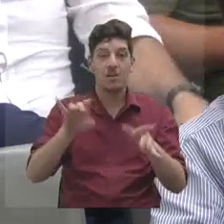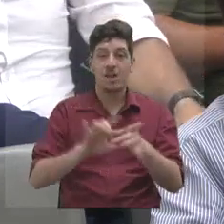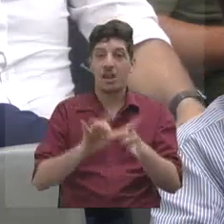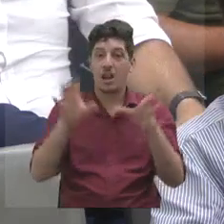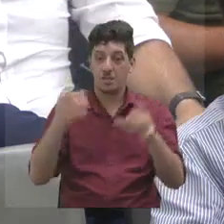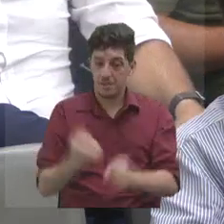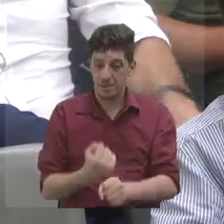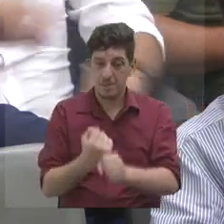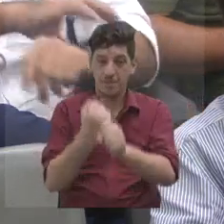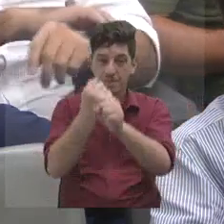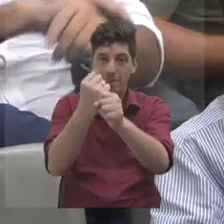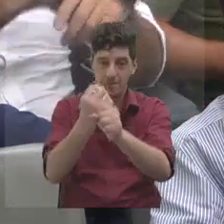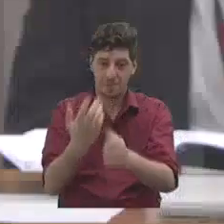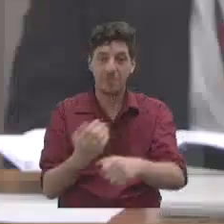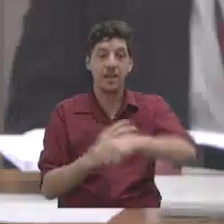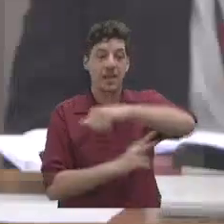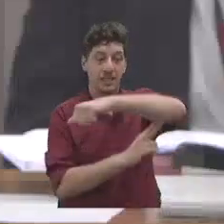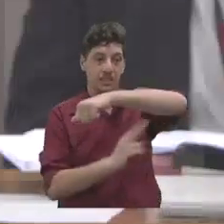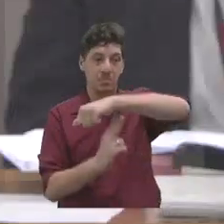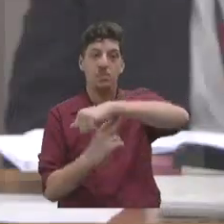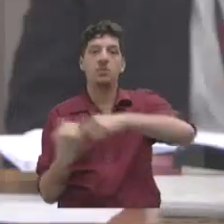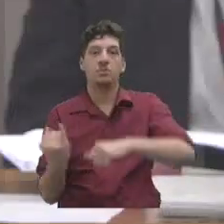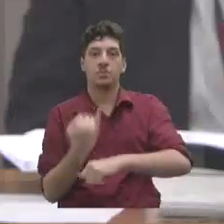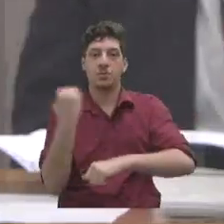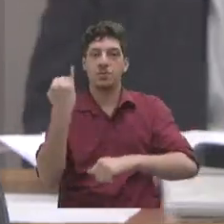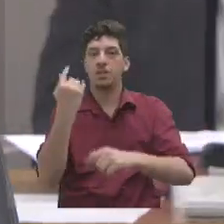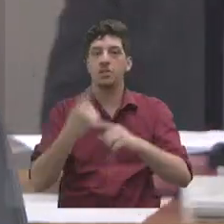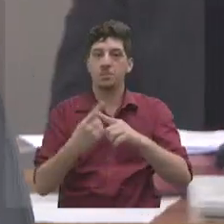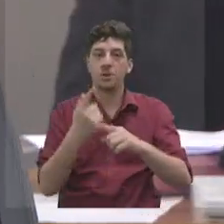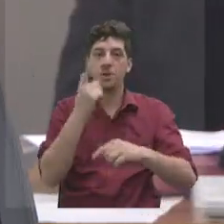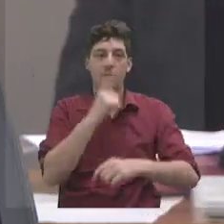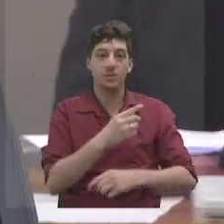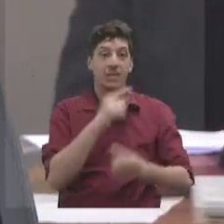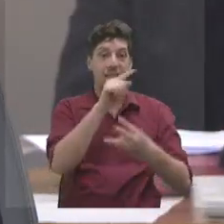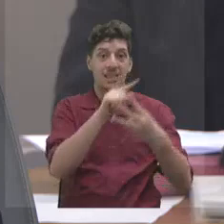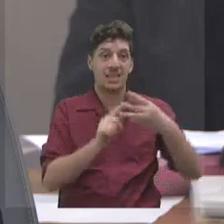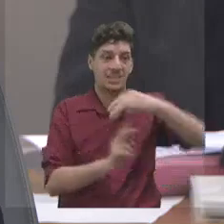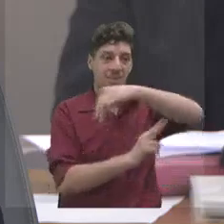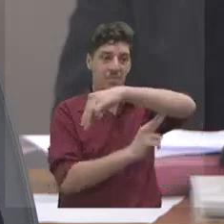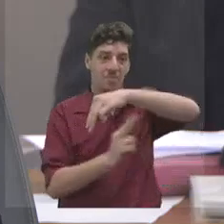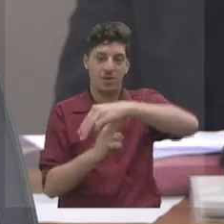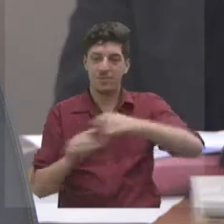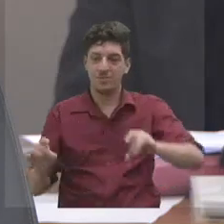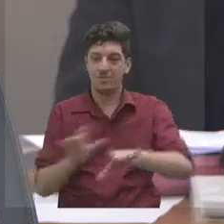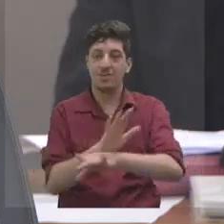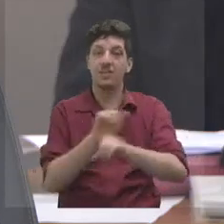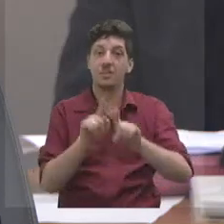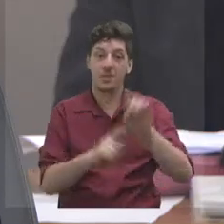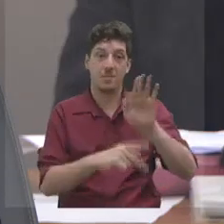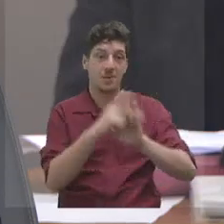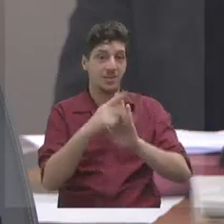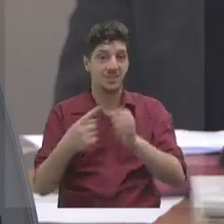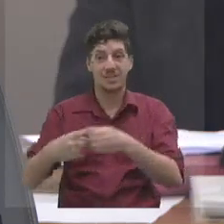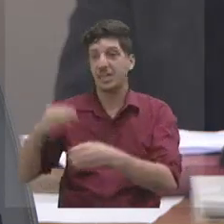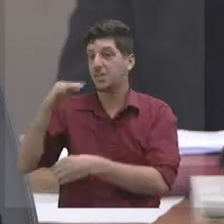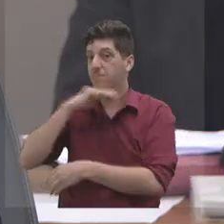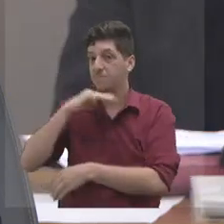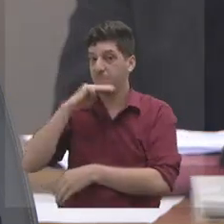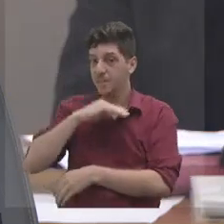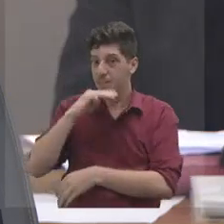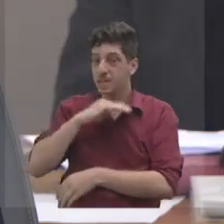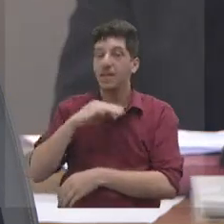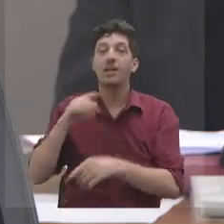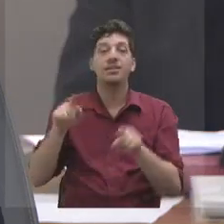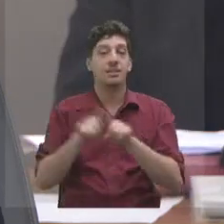certo obra bastante significativa né fechando as três pontas né a gente também conclui projeto de manga agora em fase final de